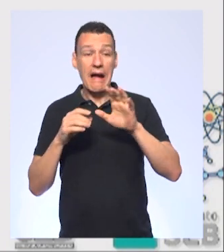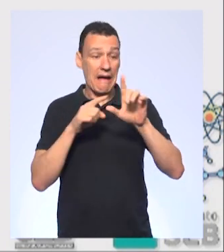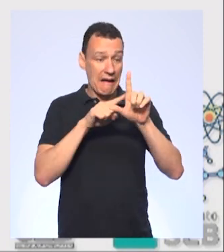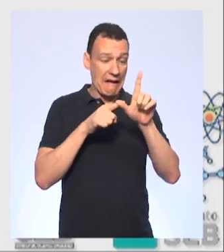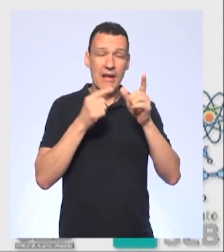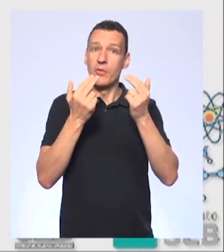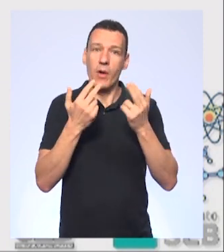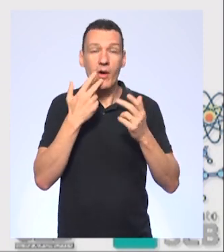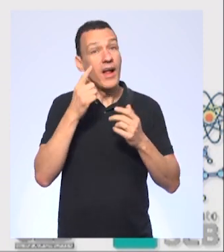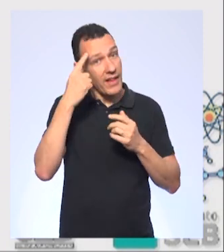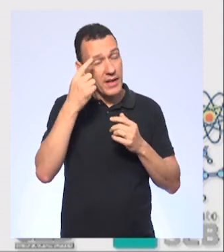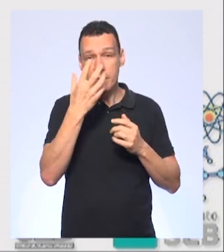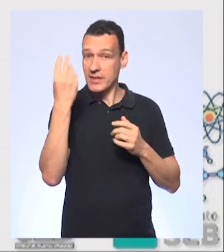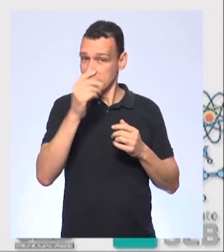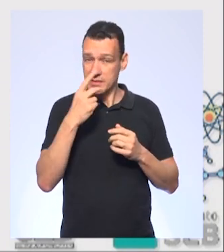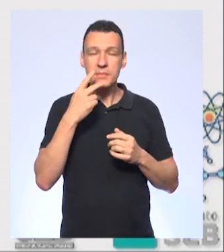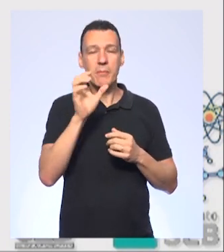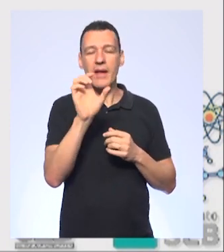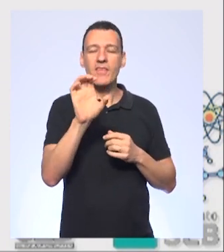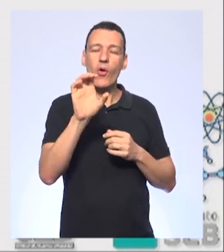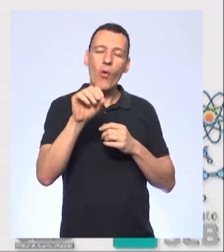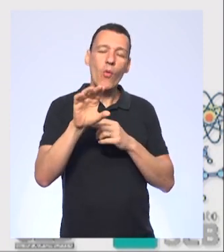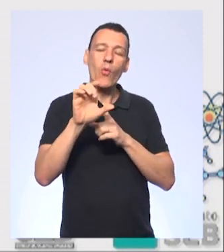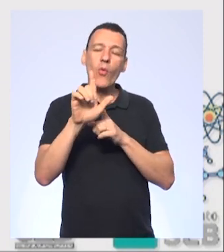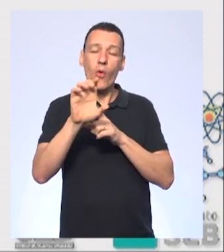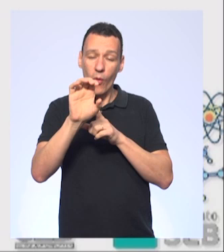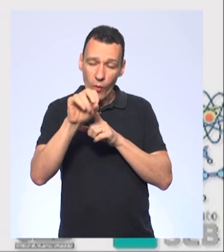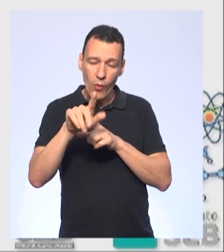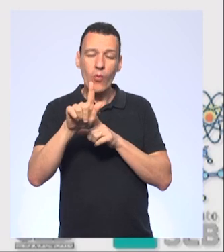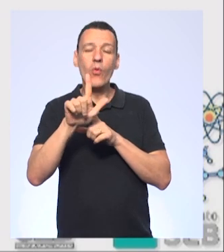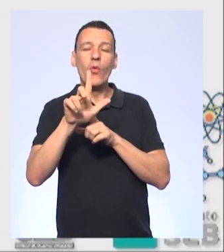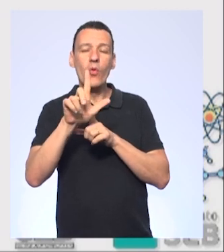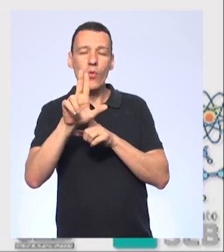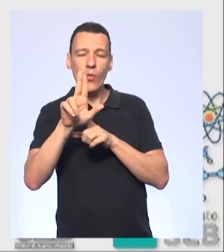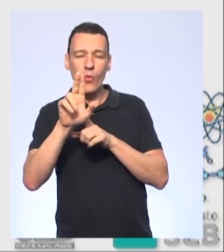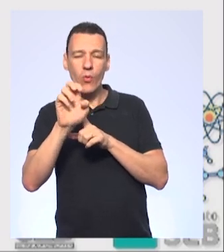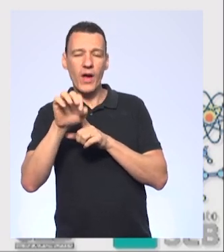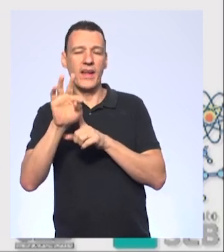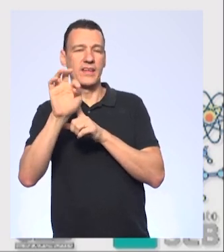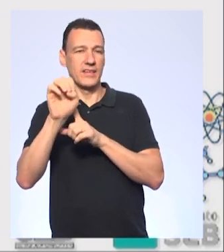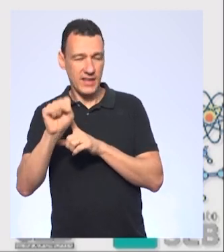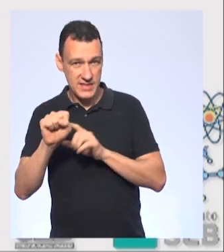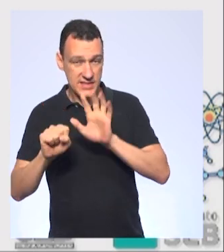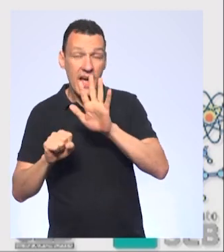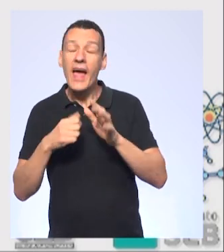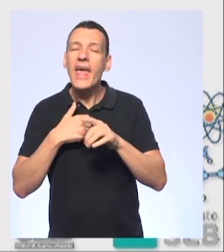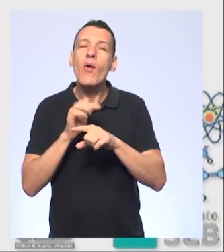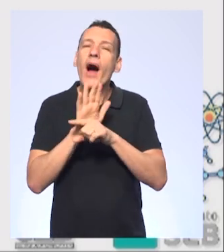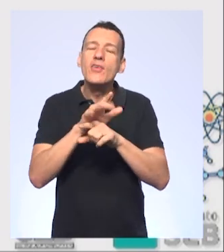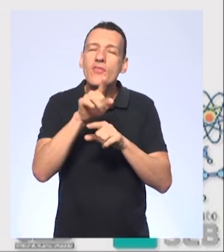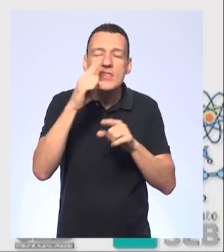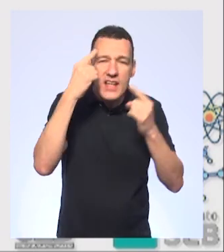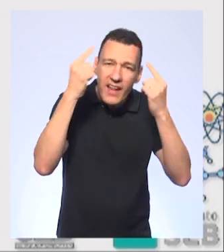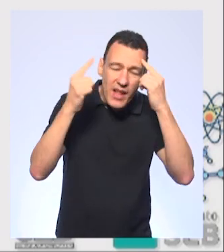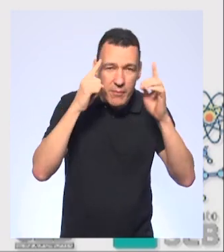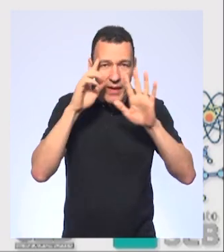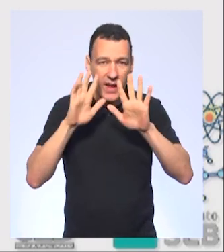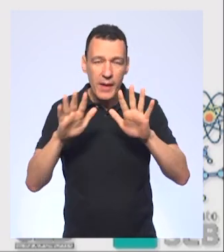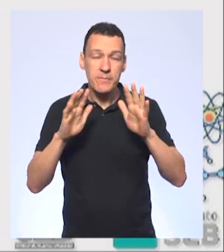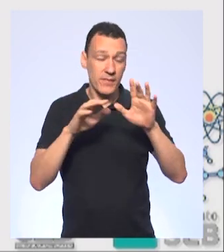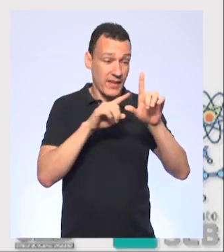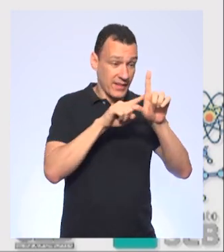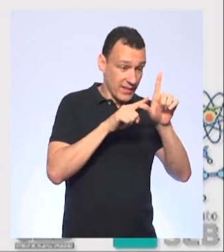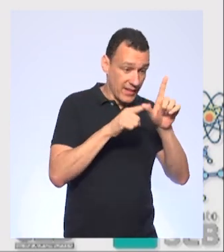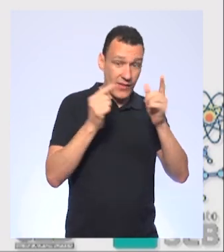têm a mesma medida. Mas isso é uma aula. A gente busca da sonoridade para fazer o aluno lembrar. Semelhança de